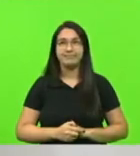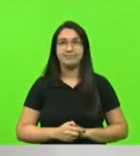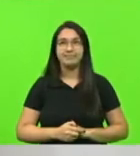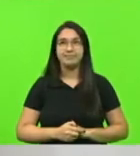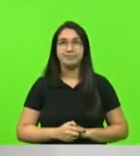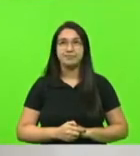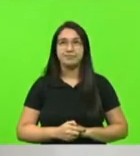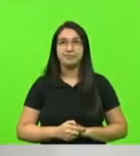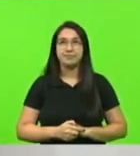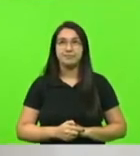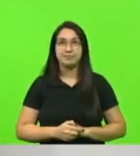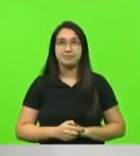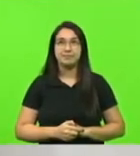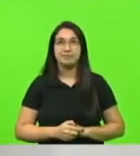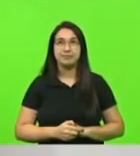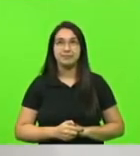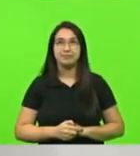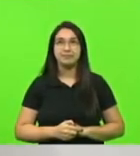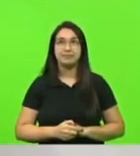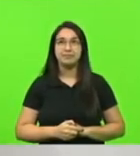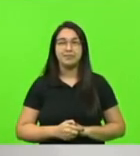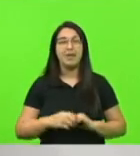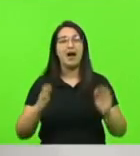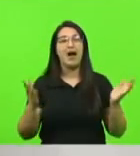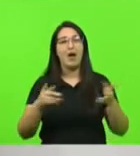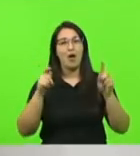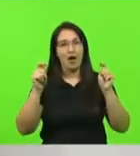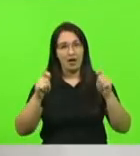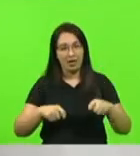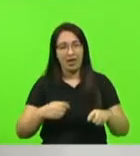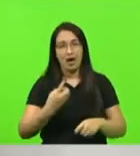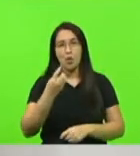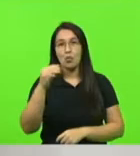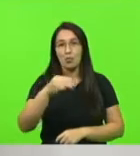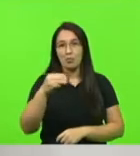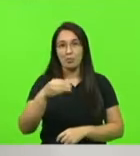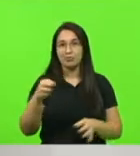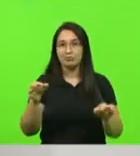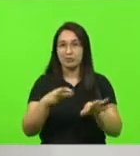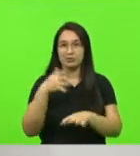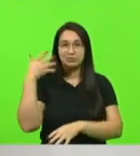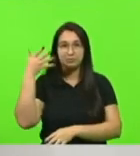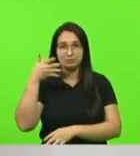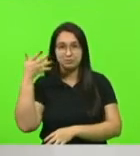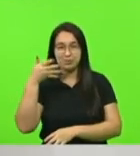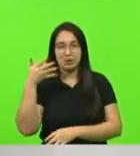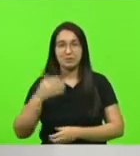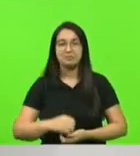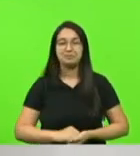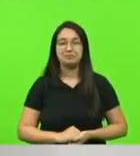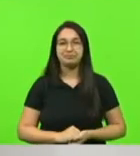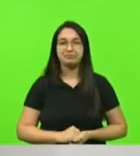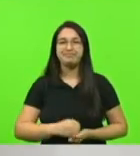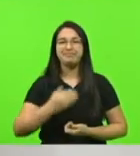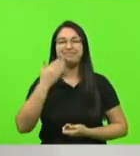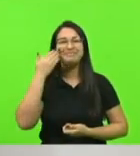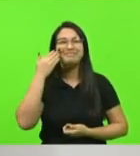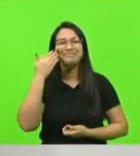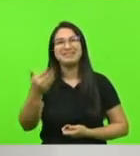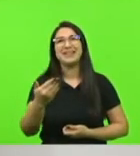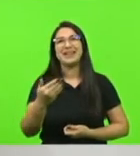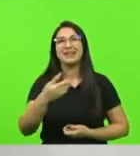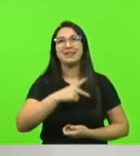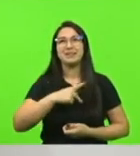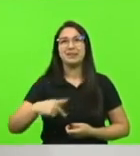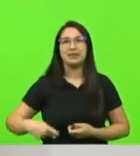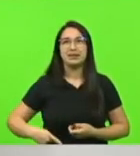Agora sim, deputado Adriano, terás um minuto aí para considerações finais. Muito obrigado, senhor presidente, por esta